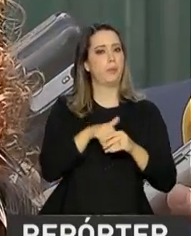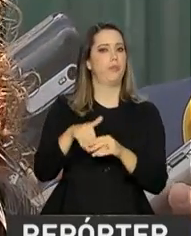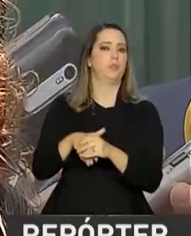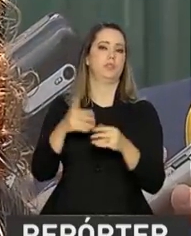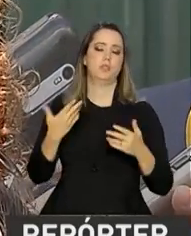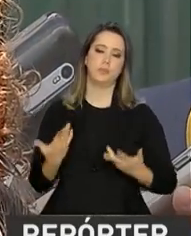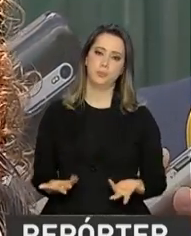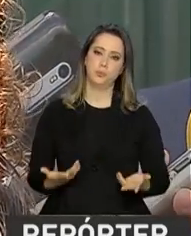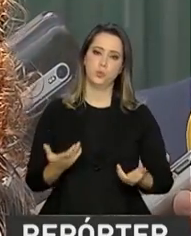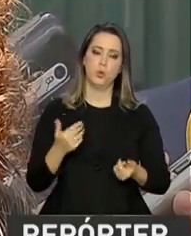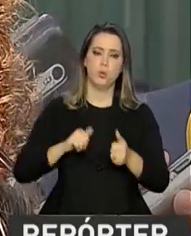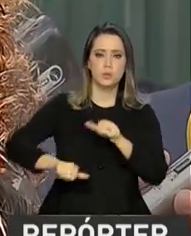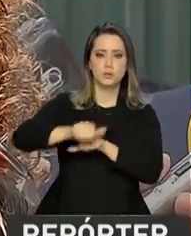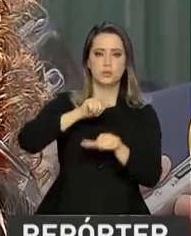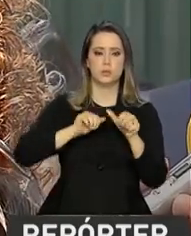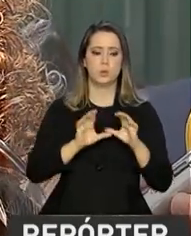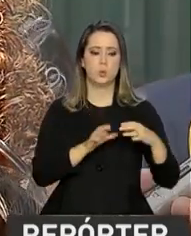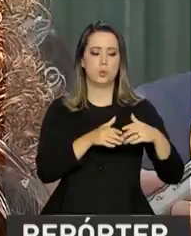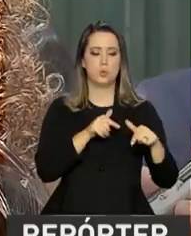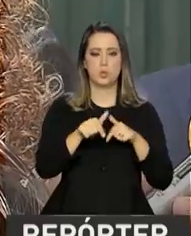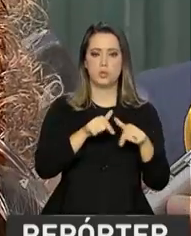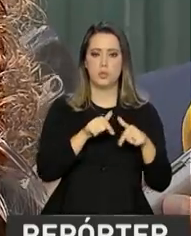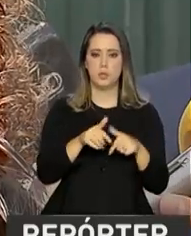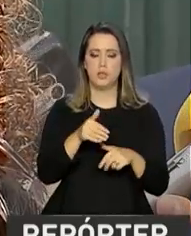transição para os servidores